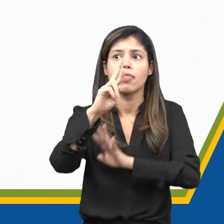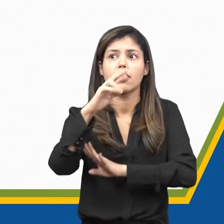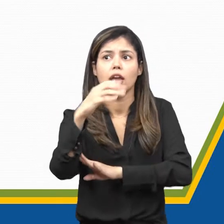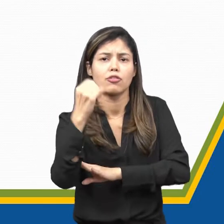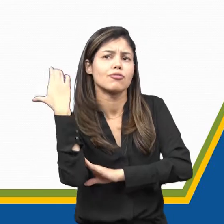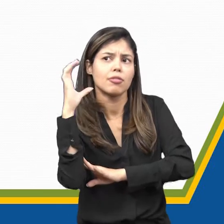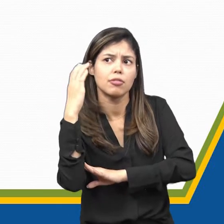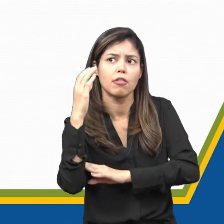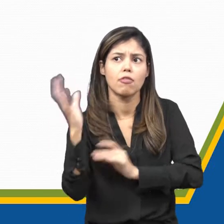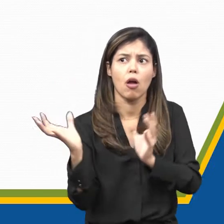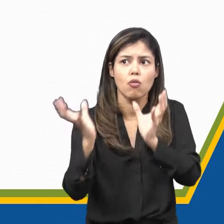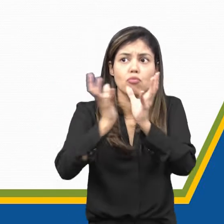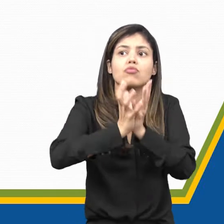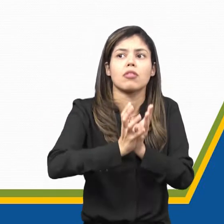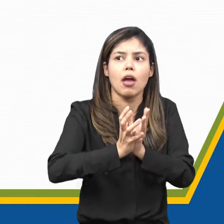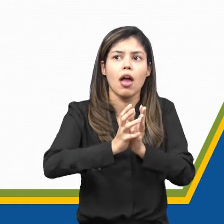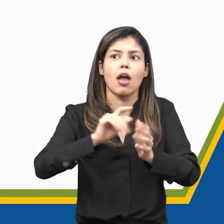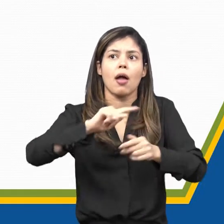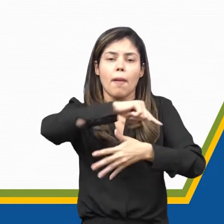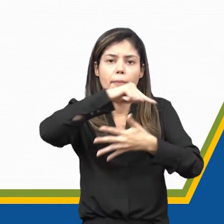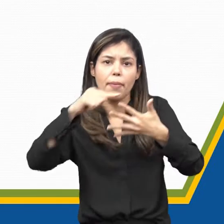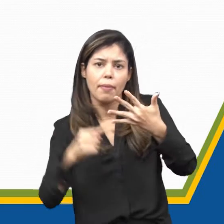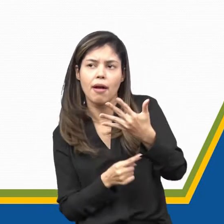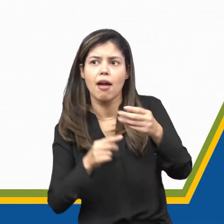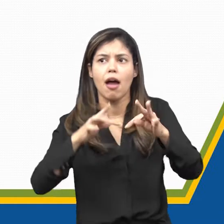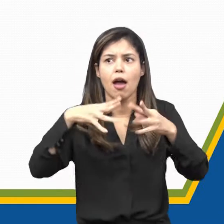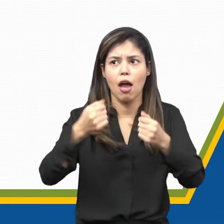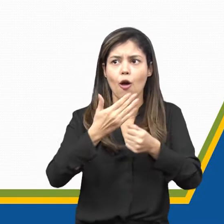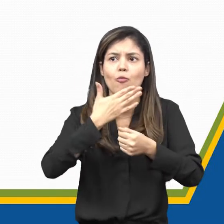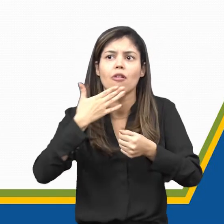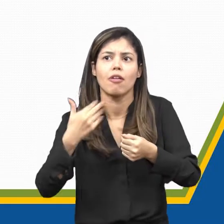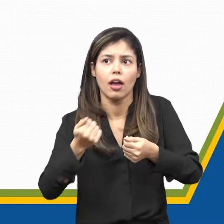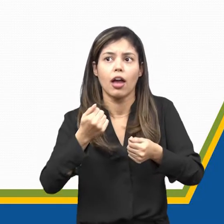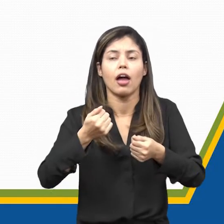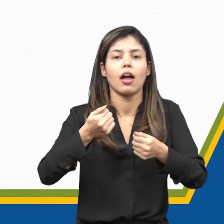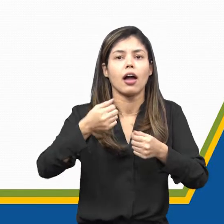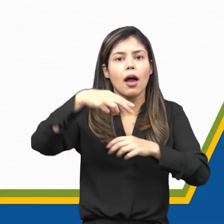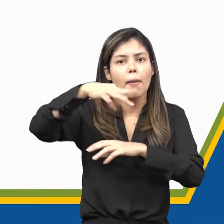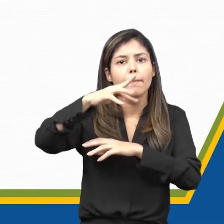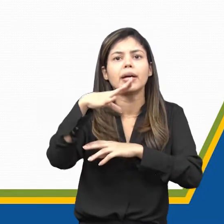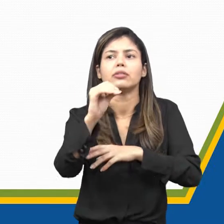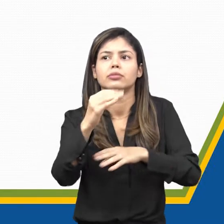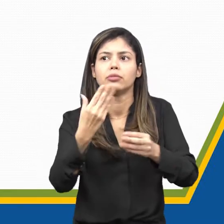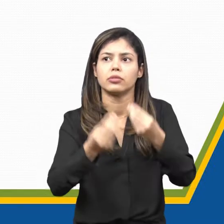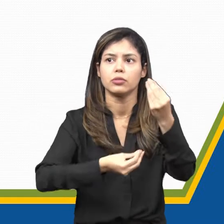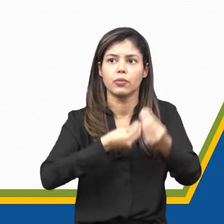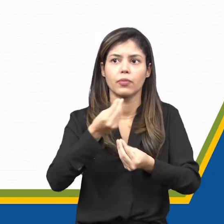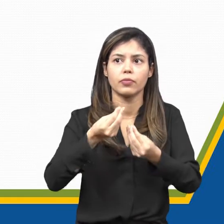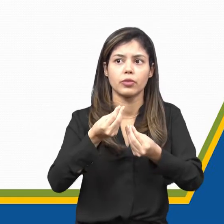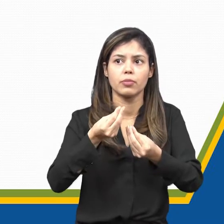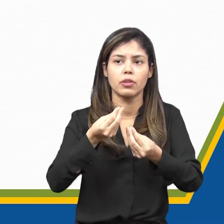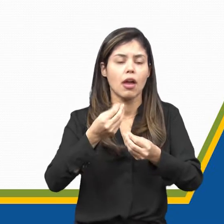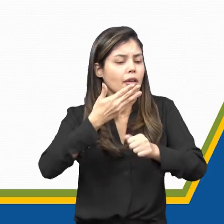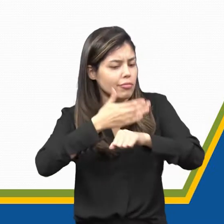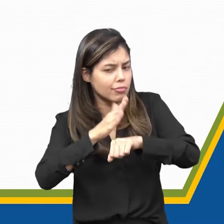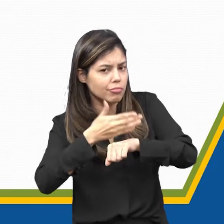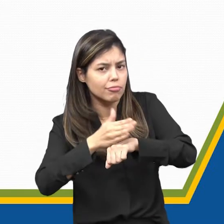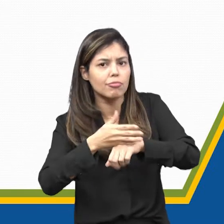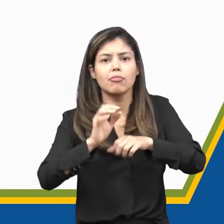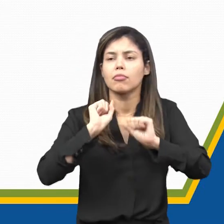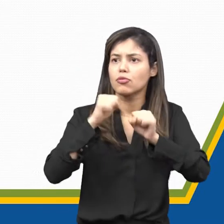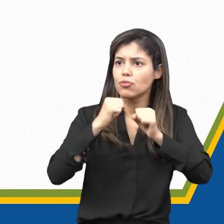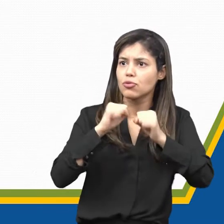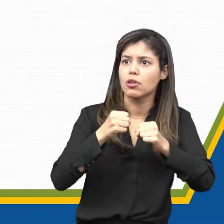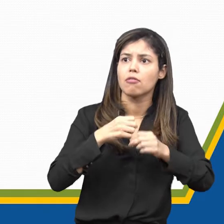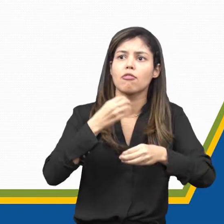que objetiva reunir elementos para fundamentar a tomada de decisão sobre o método, o tipo de treinamento